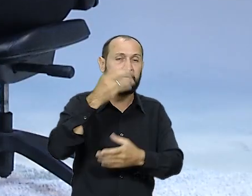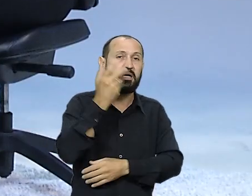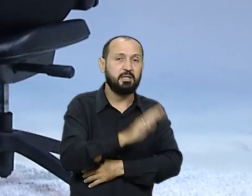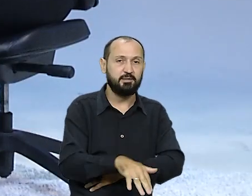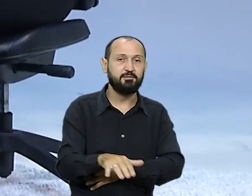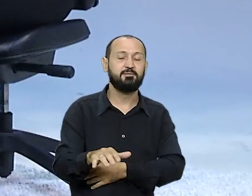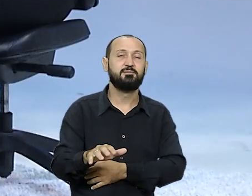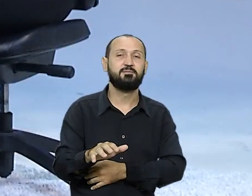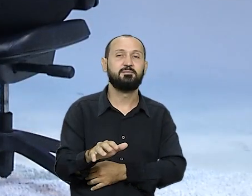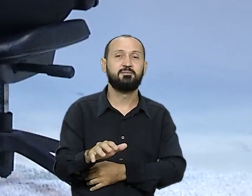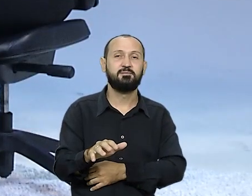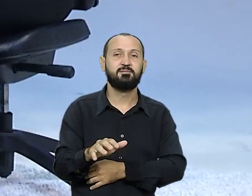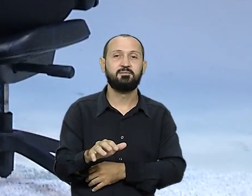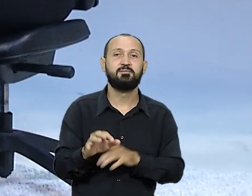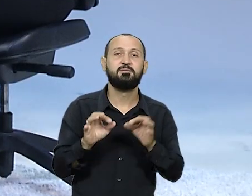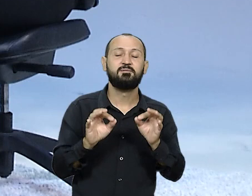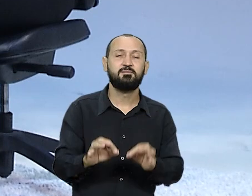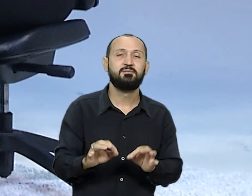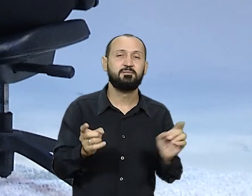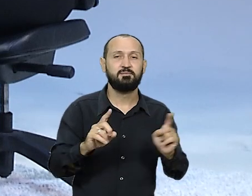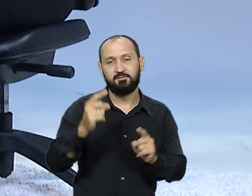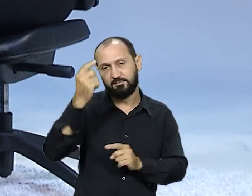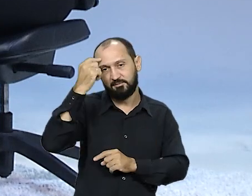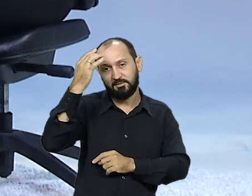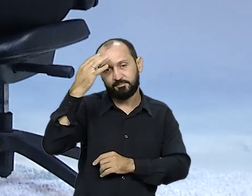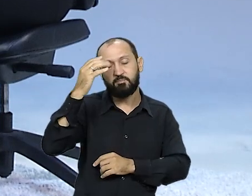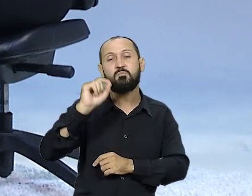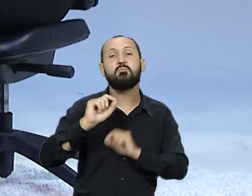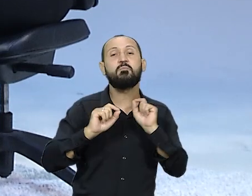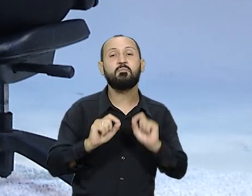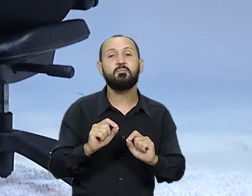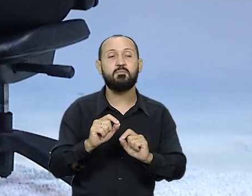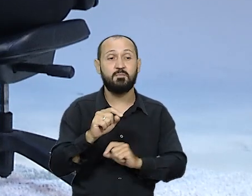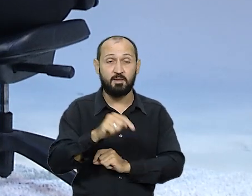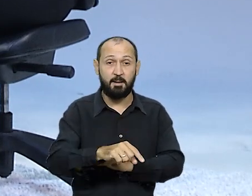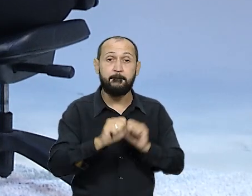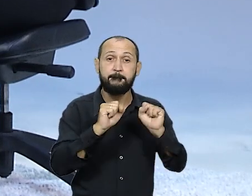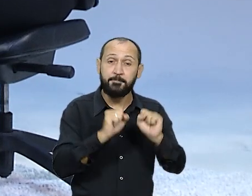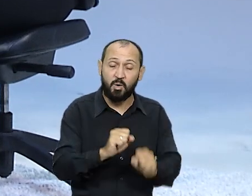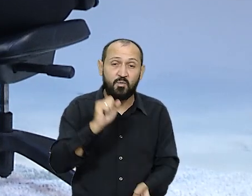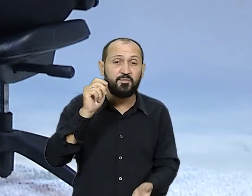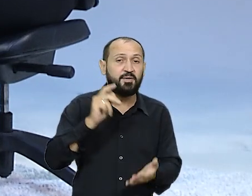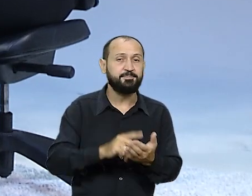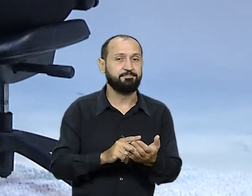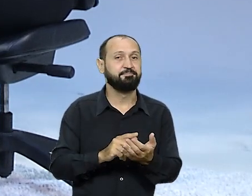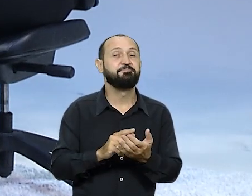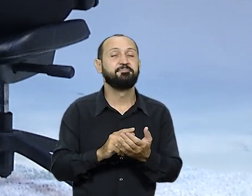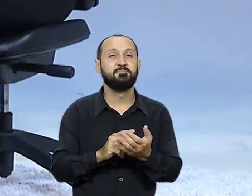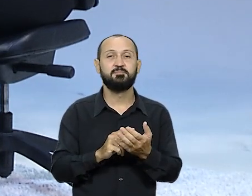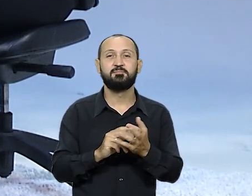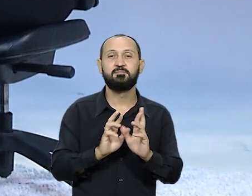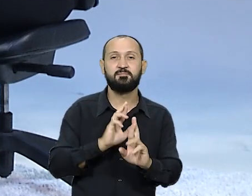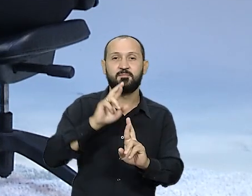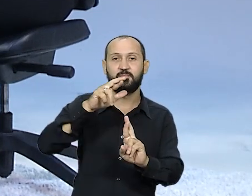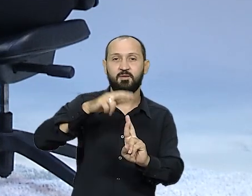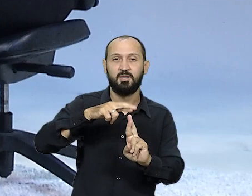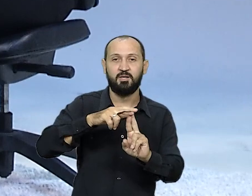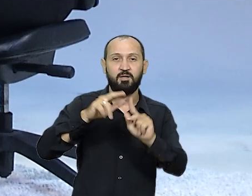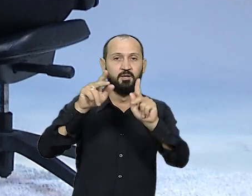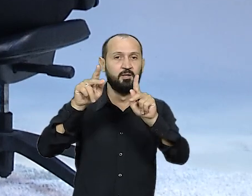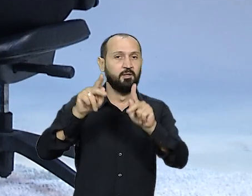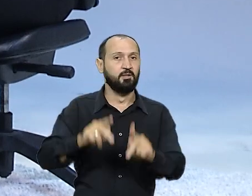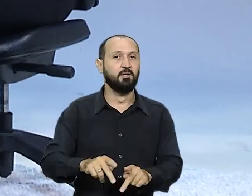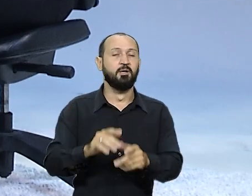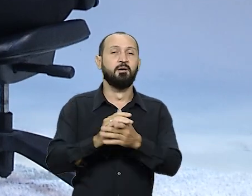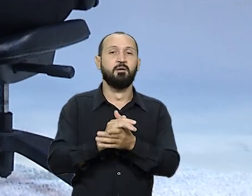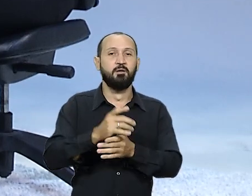na criança a certeza, e não é nem a ideia, é a certeza de que ela pode ser aquele representante